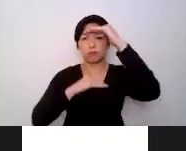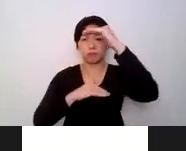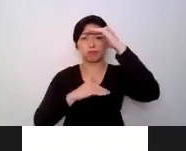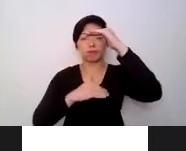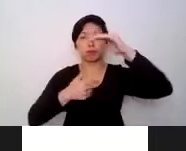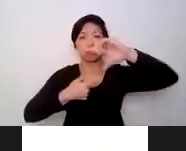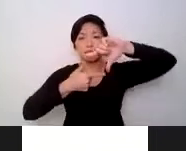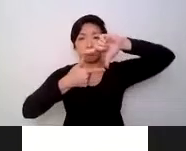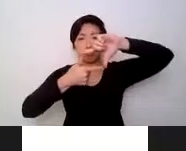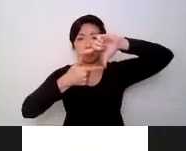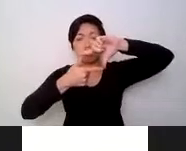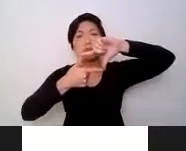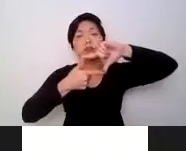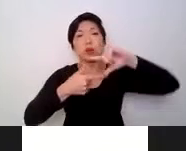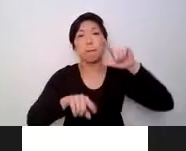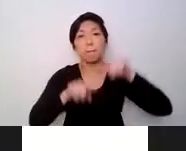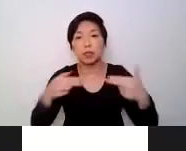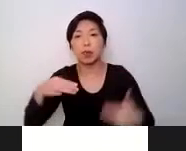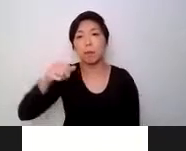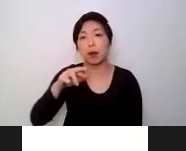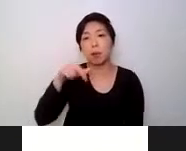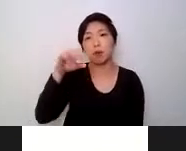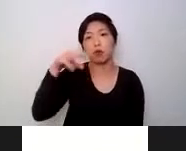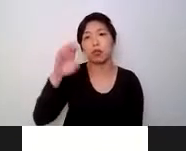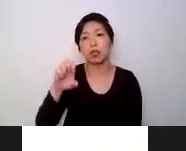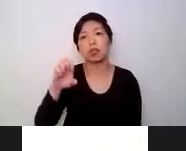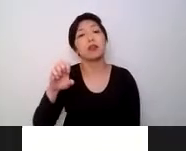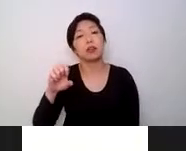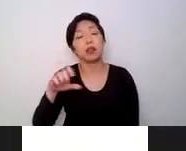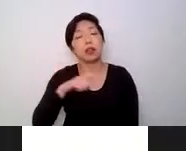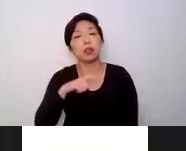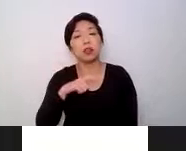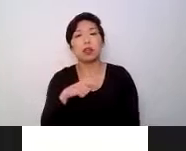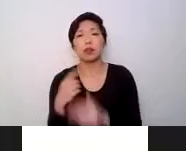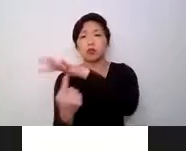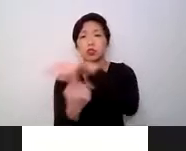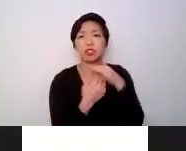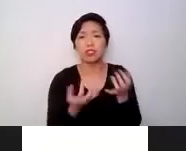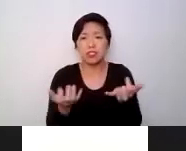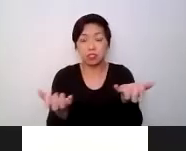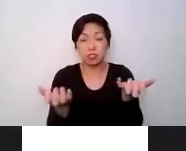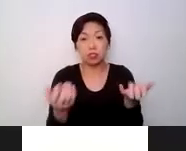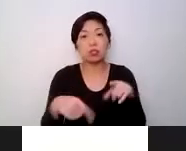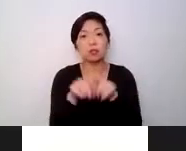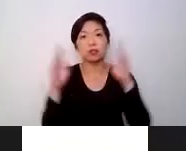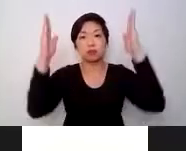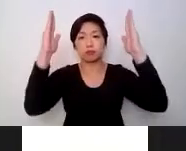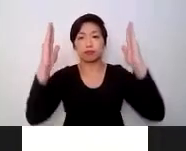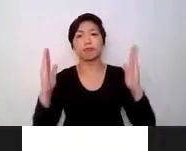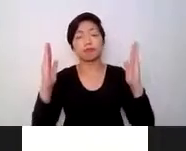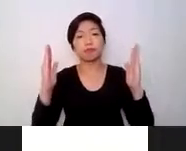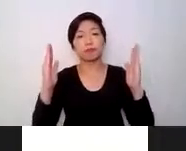mármore e neve Brasil repousa sobre um jardim e é rodeado por essas altas paredes em mármore travertino e o